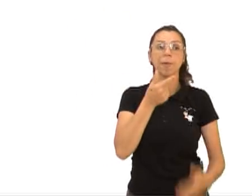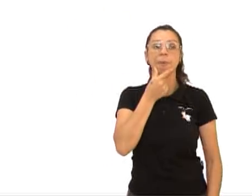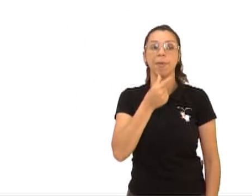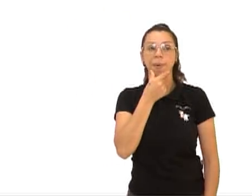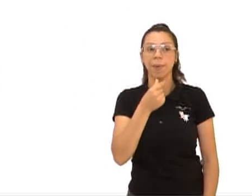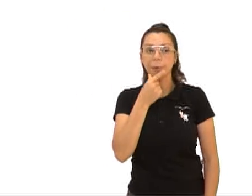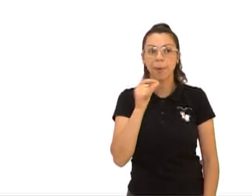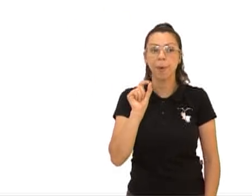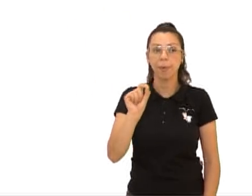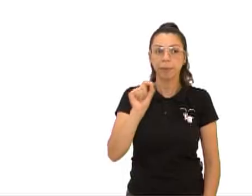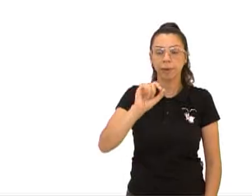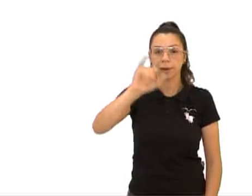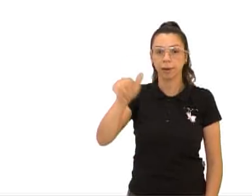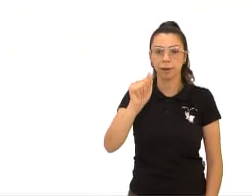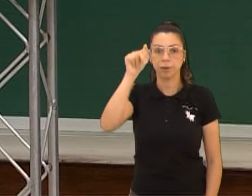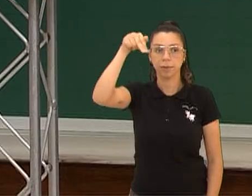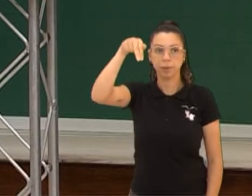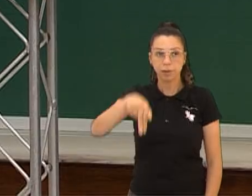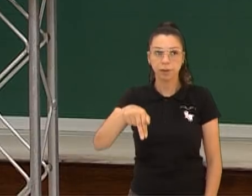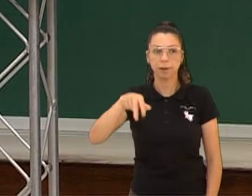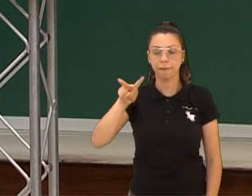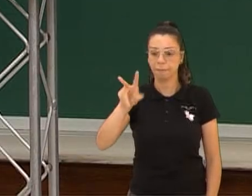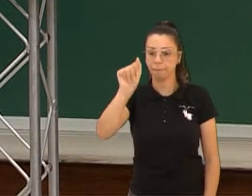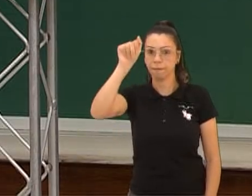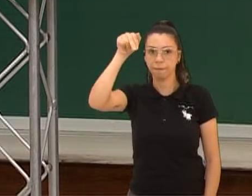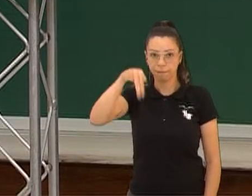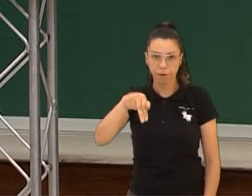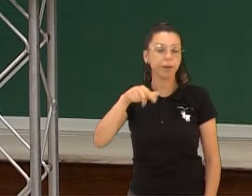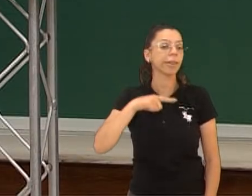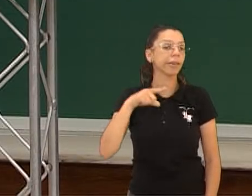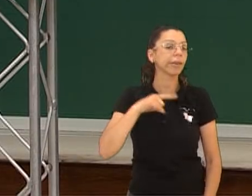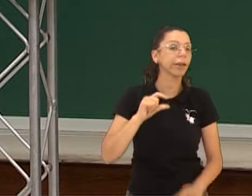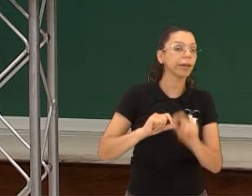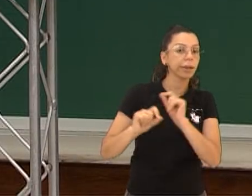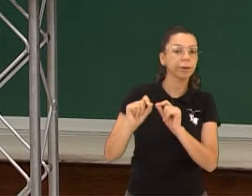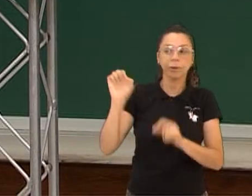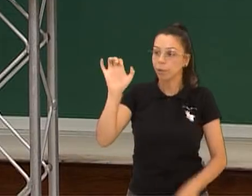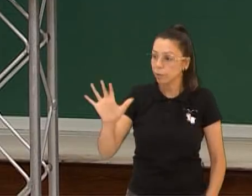que fundou a cidade do Cabo. Então, os europeus tinham